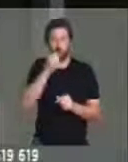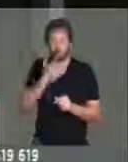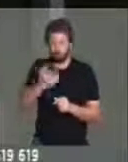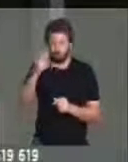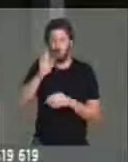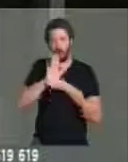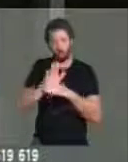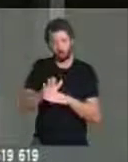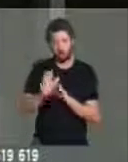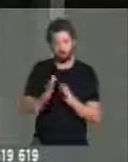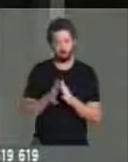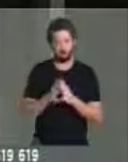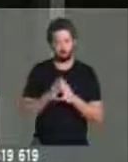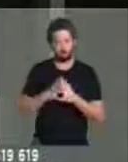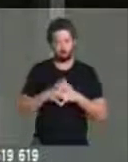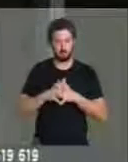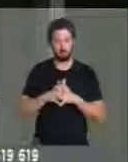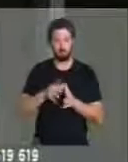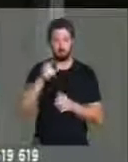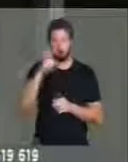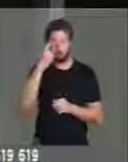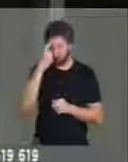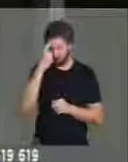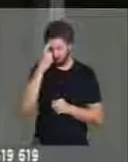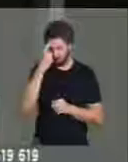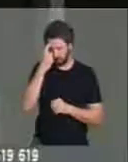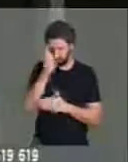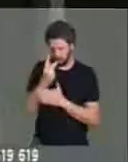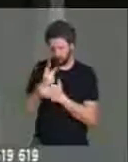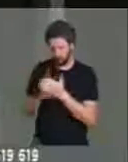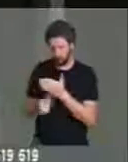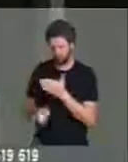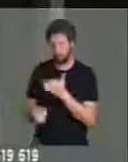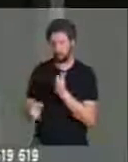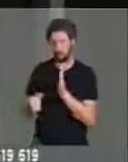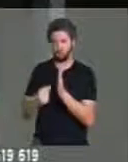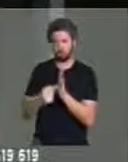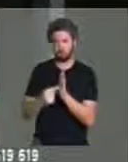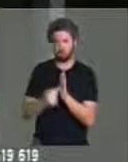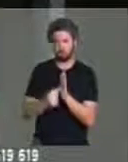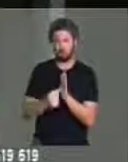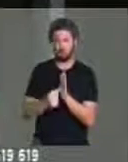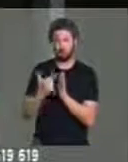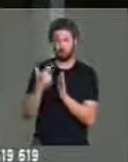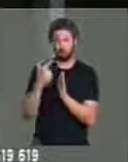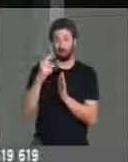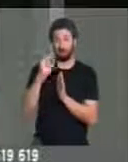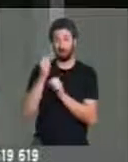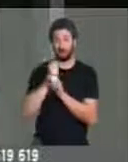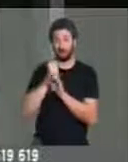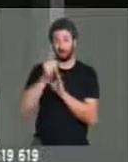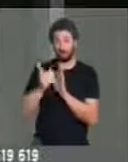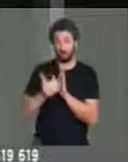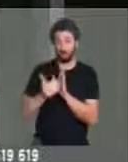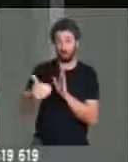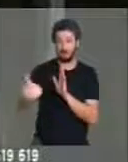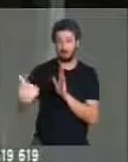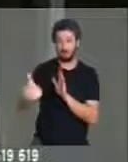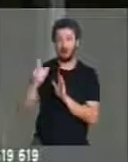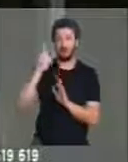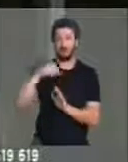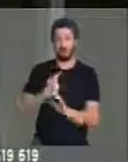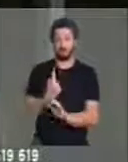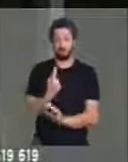ajuda. Quando você pensa num projeto por 20 anos, proposto por